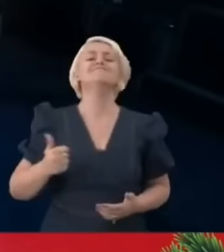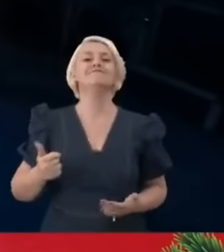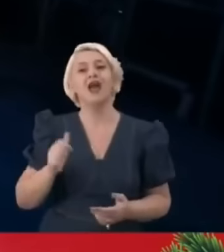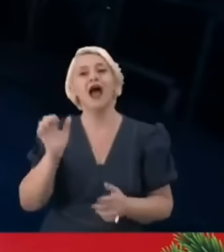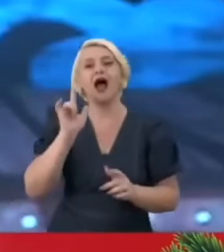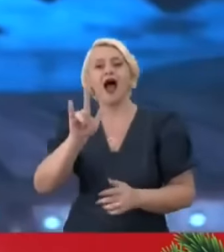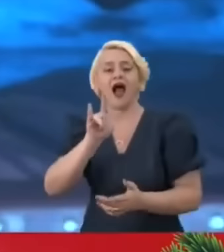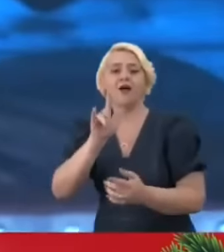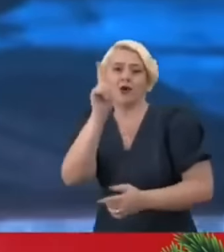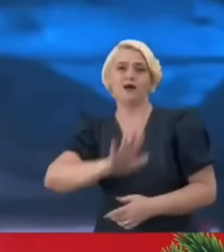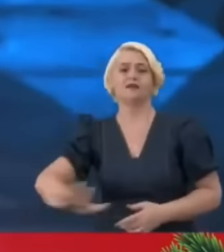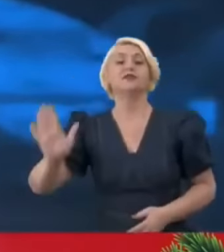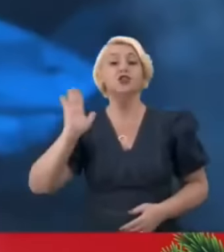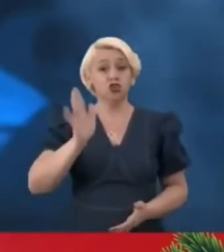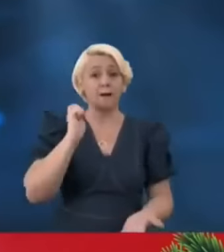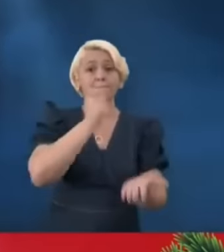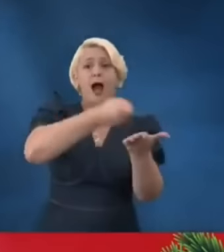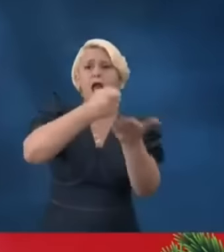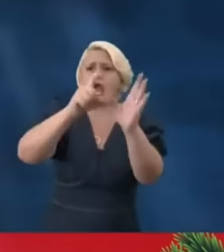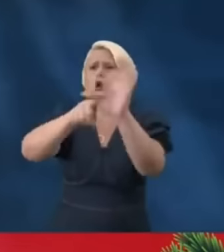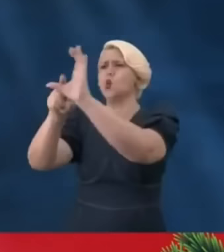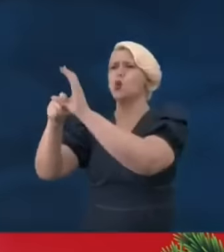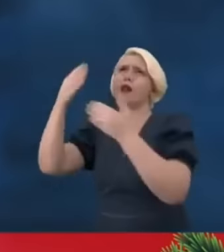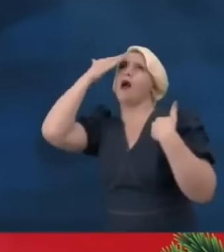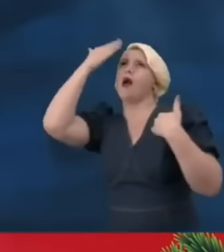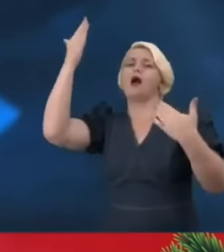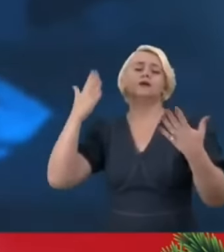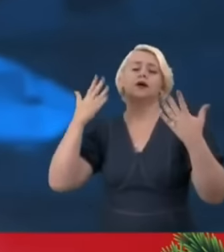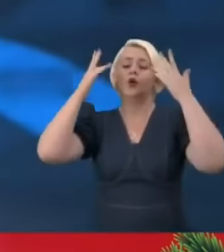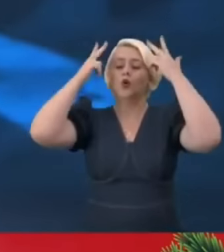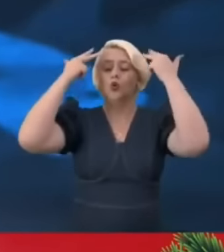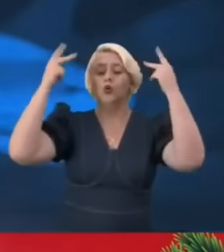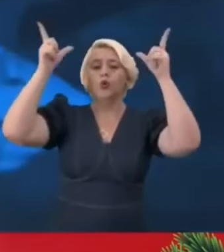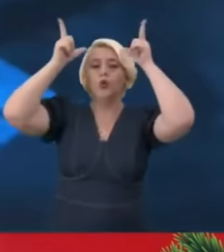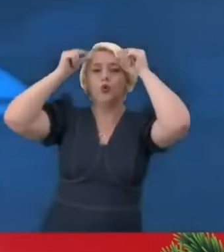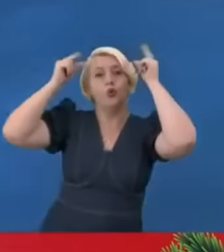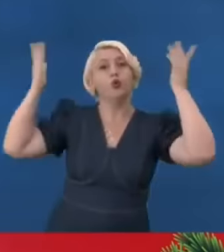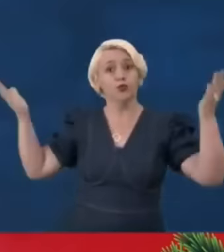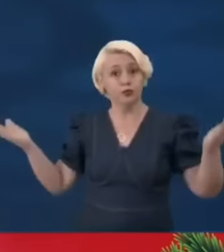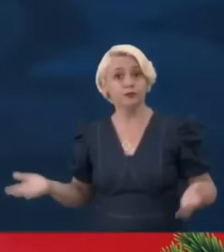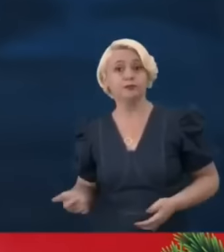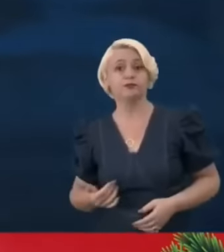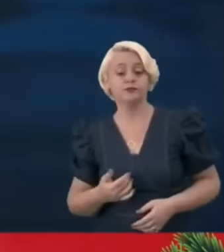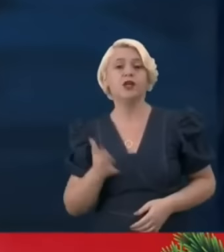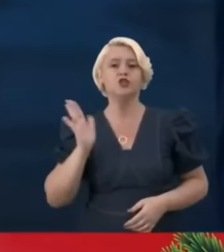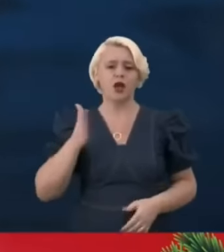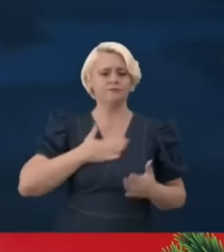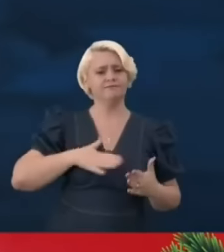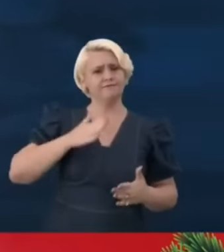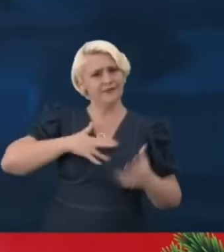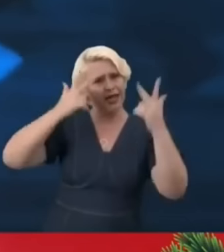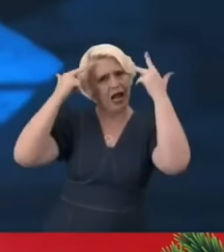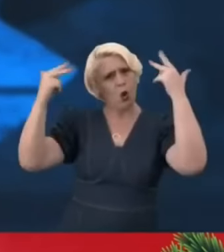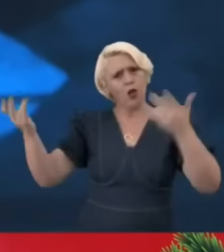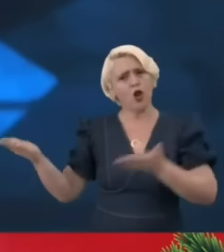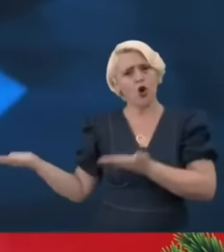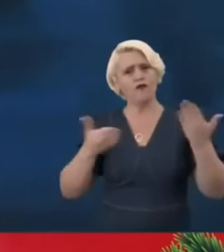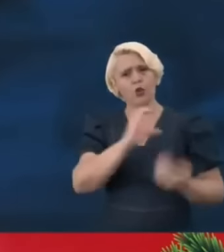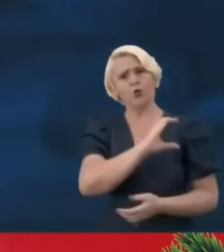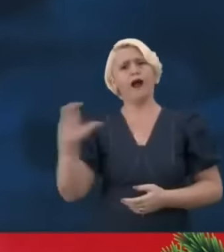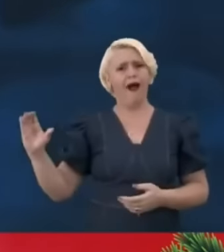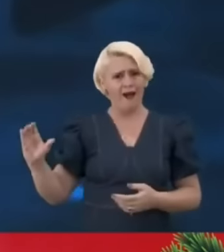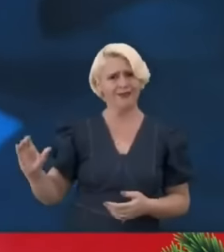Goiás. Já paguei quem eu devia, graças a Deus eu tô sossegado. Eu pus o burro na sombra e tô levando até